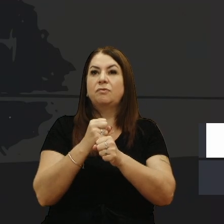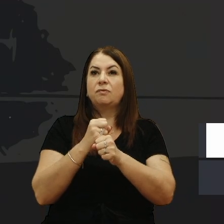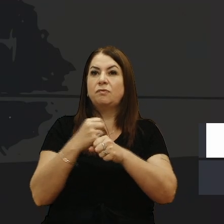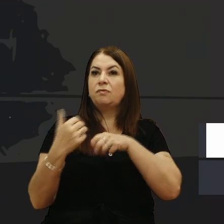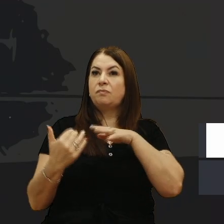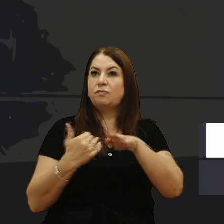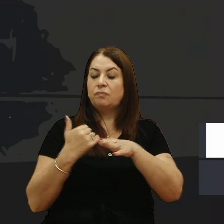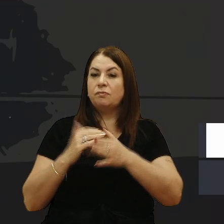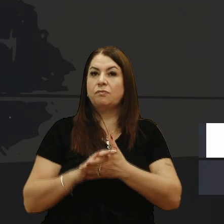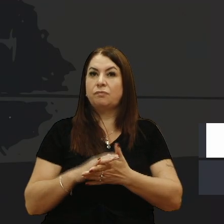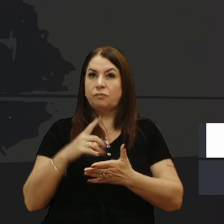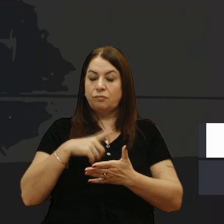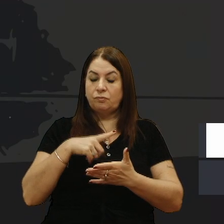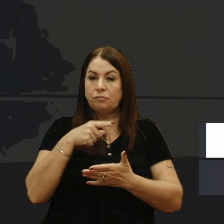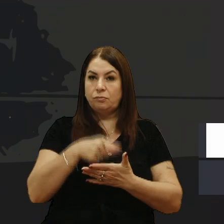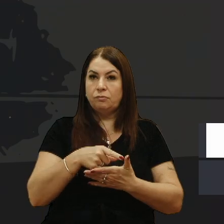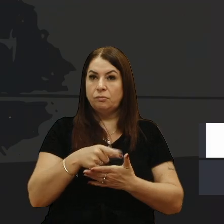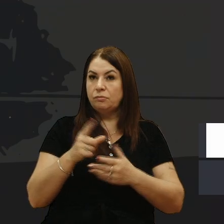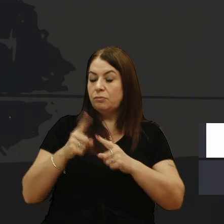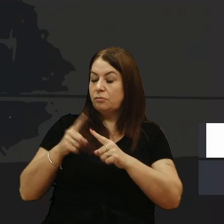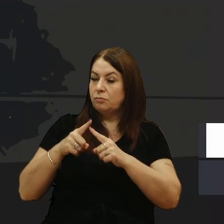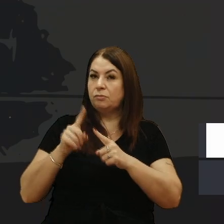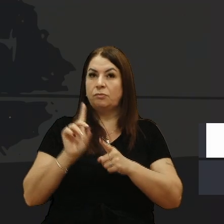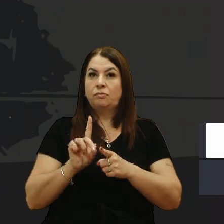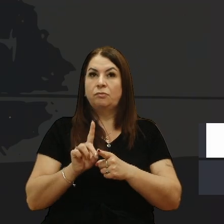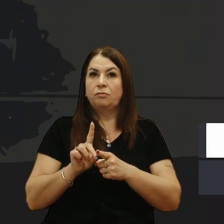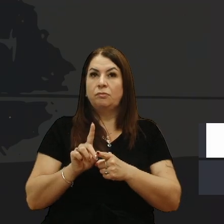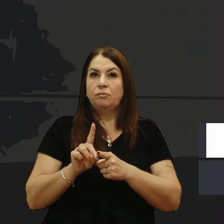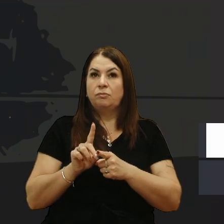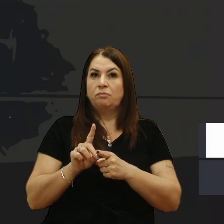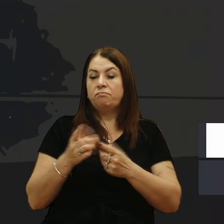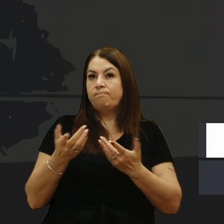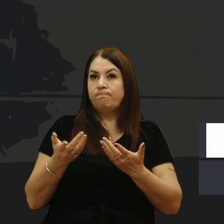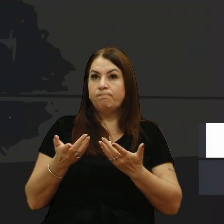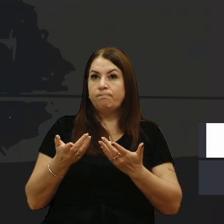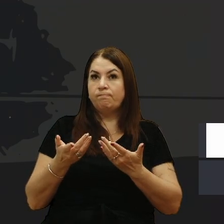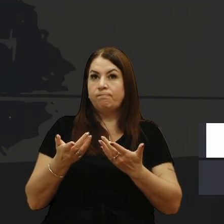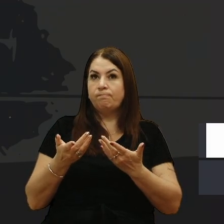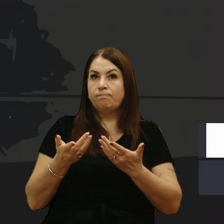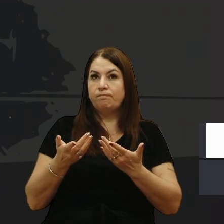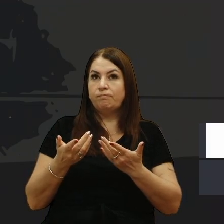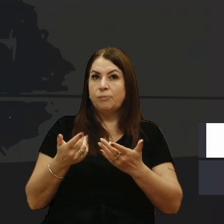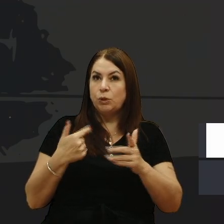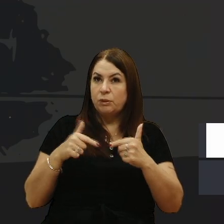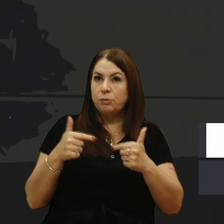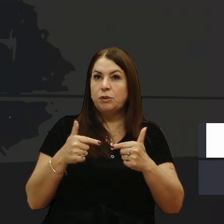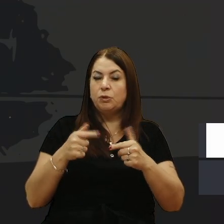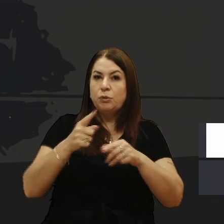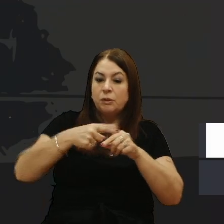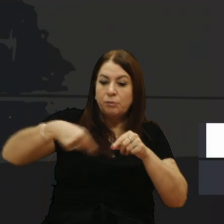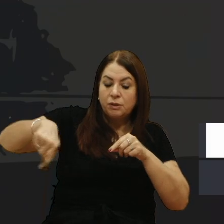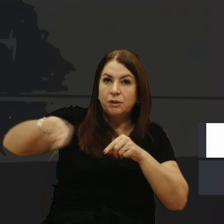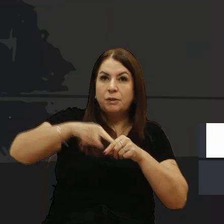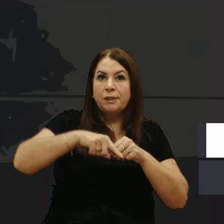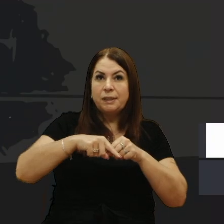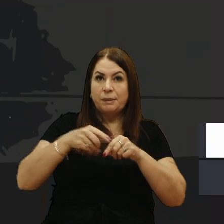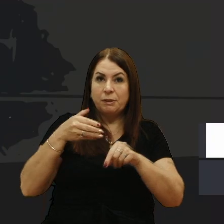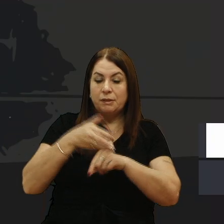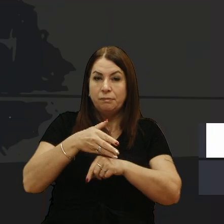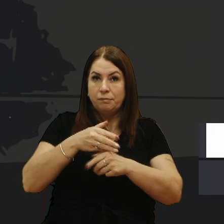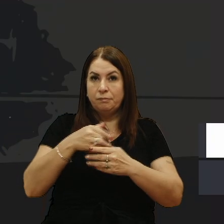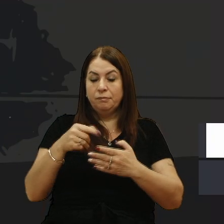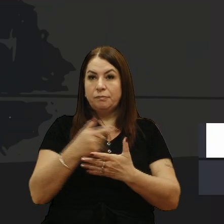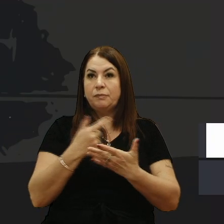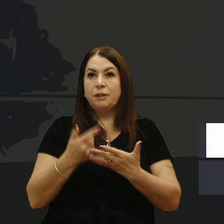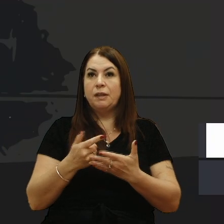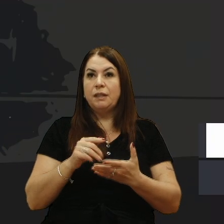tráfego, sem ter nenhum tipo de... o nível de serviço dessa rotatória, ou dessa interseção, ela